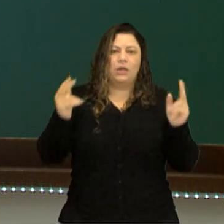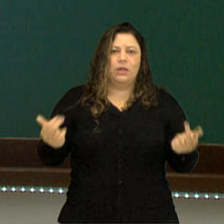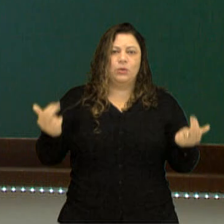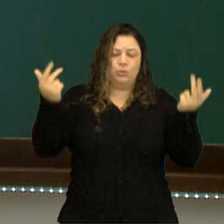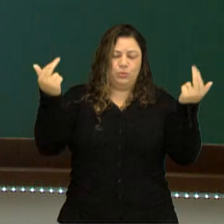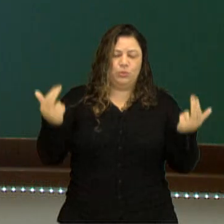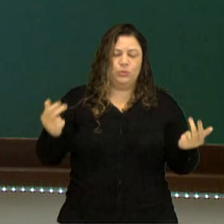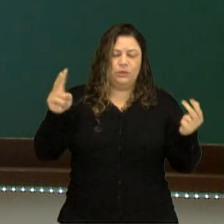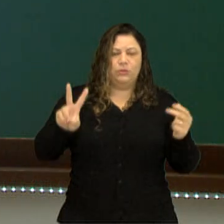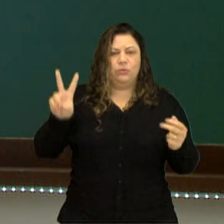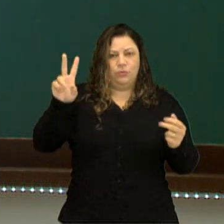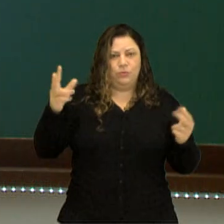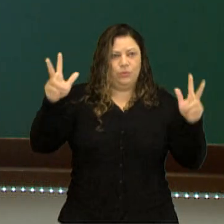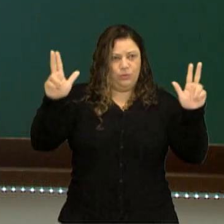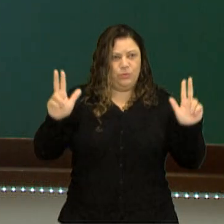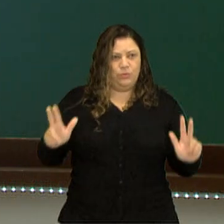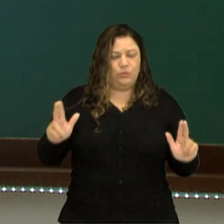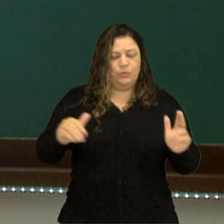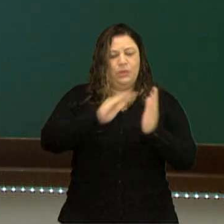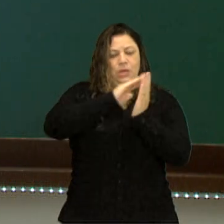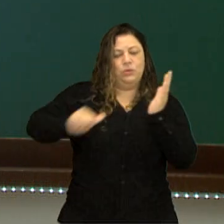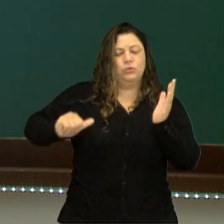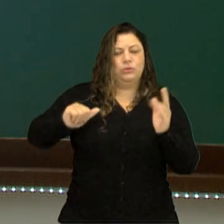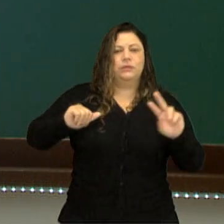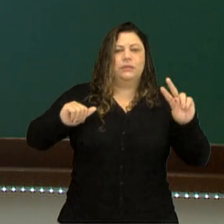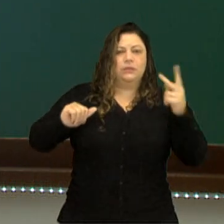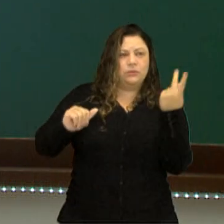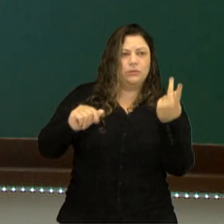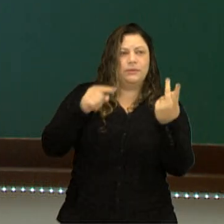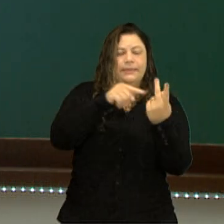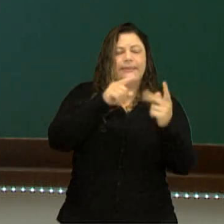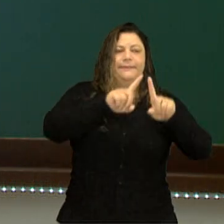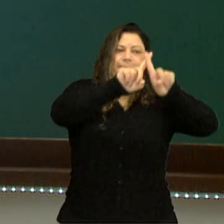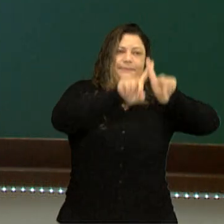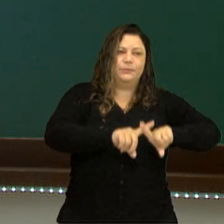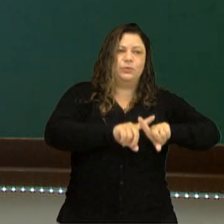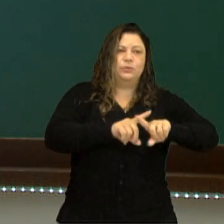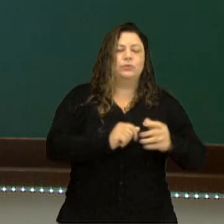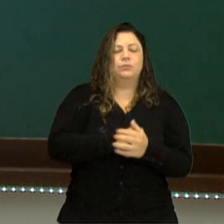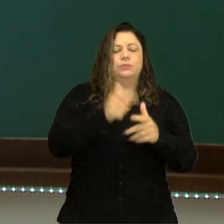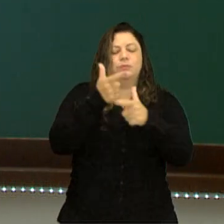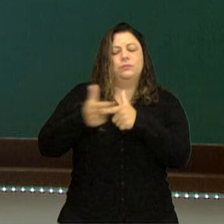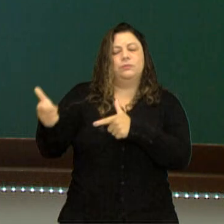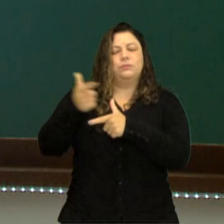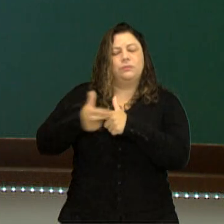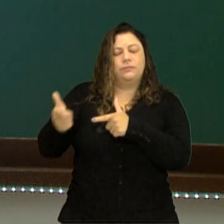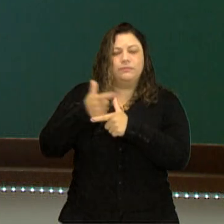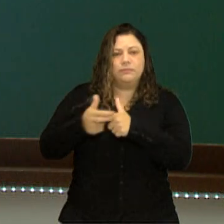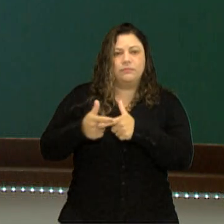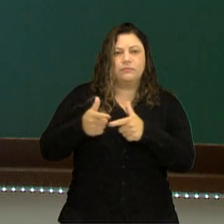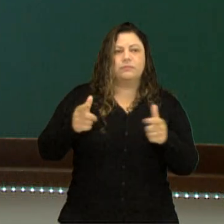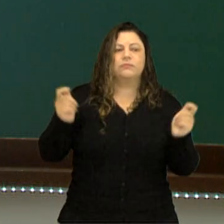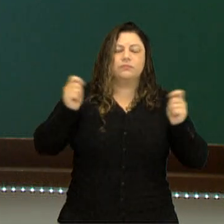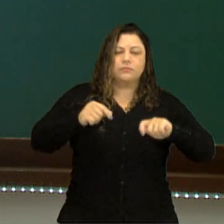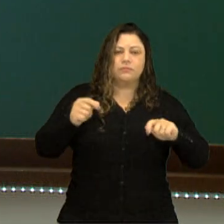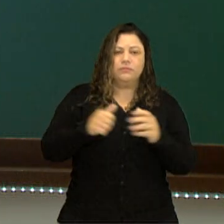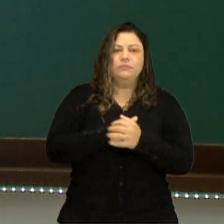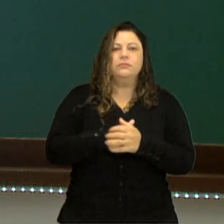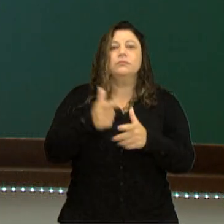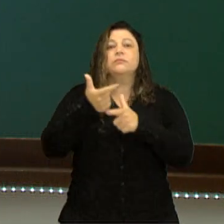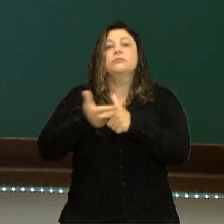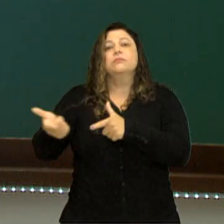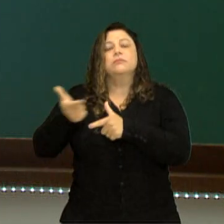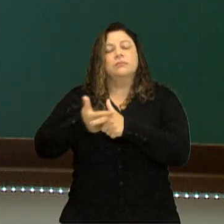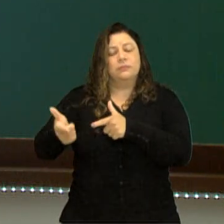volumes e agora eu posso isolar o H. Esse valor está multiplicando, vai passar dividindo. Fazendo as operações da divisão